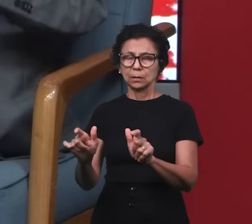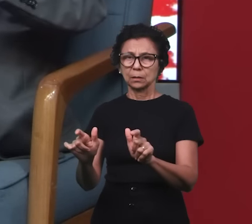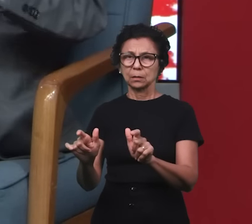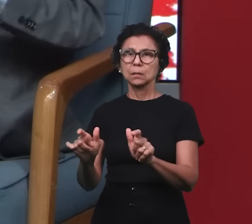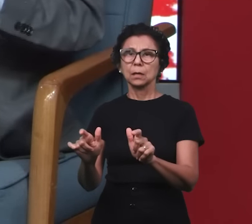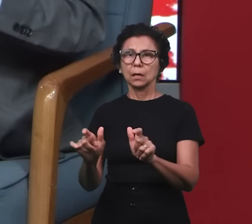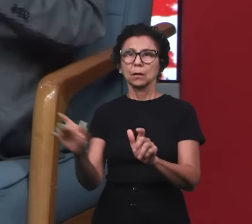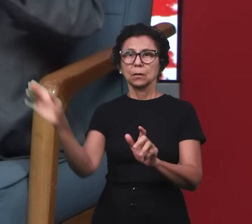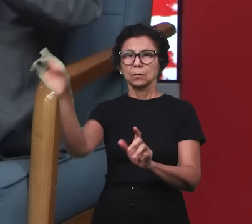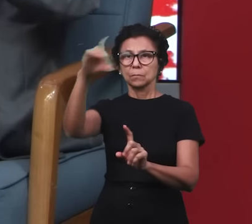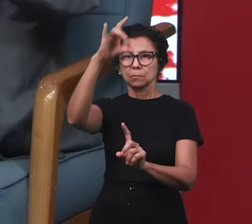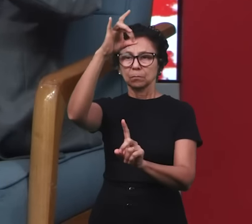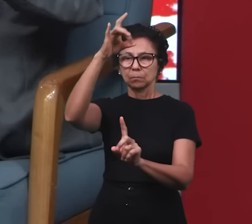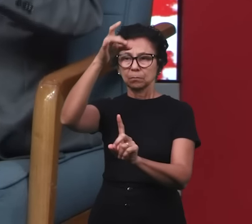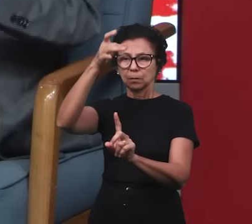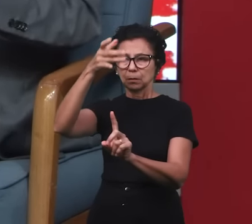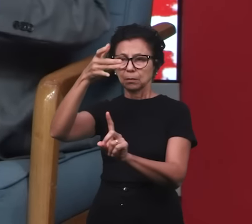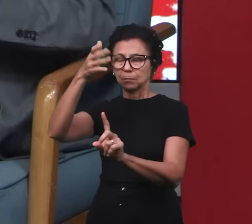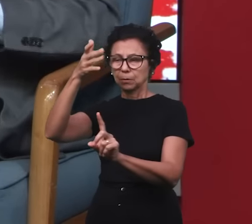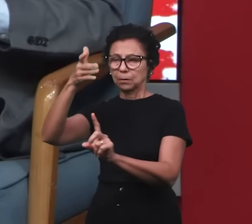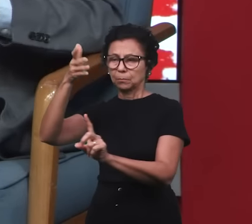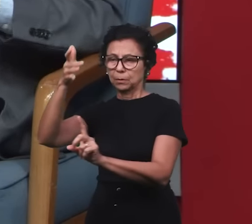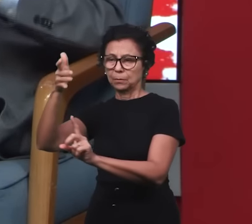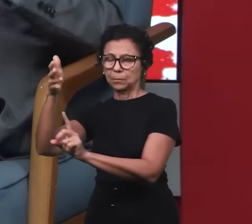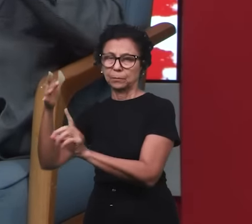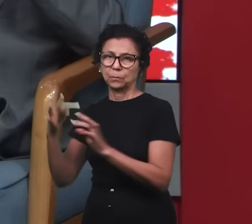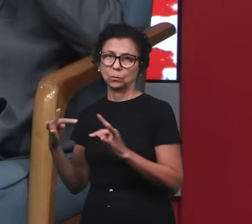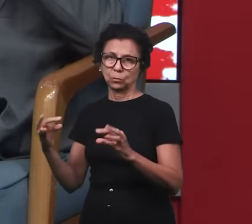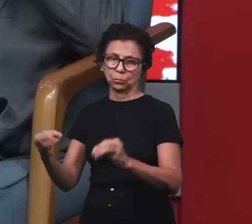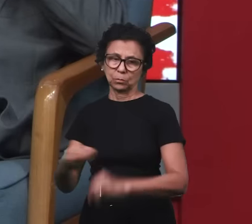seja, o Espírito Santo estava presente em todos ali.